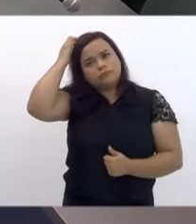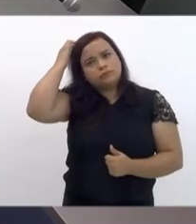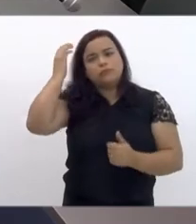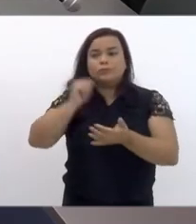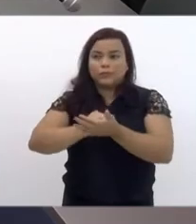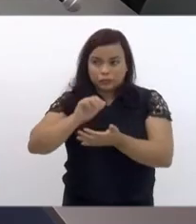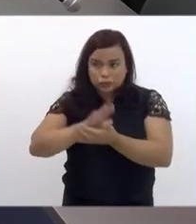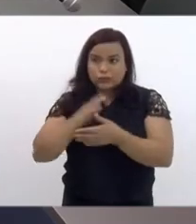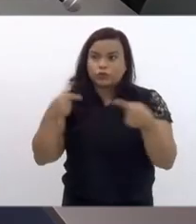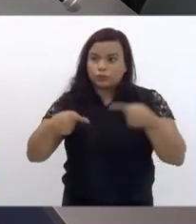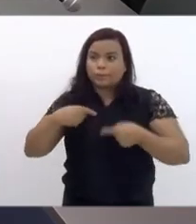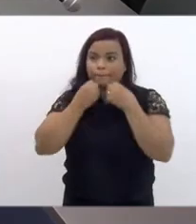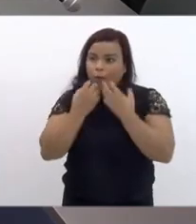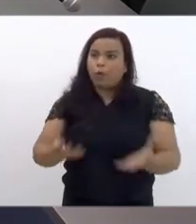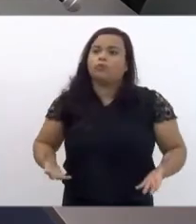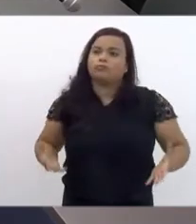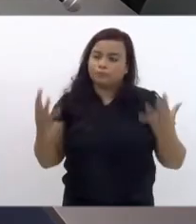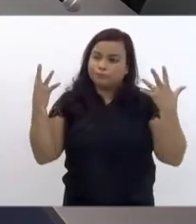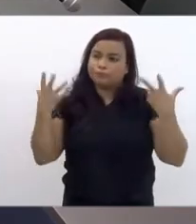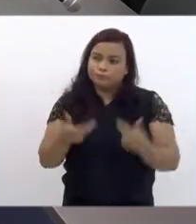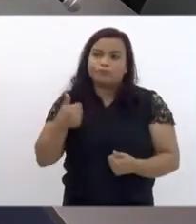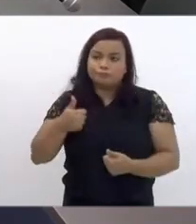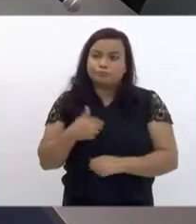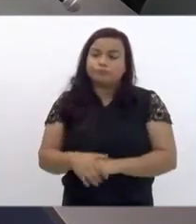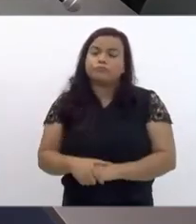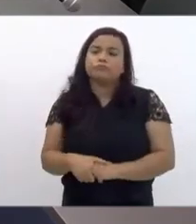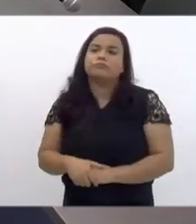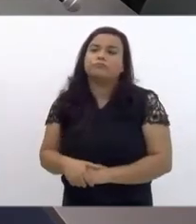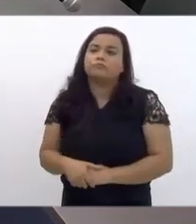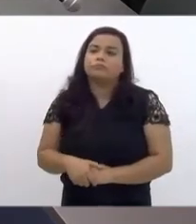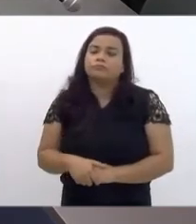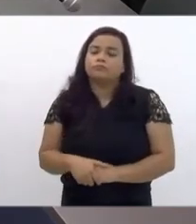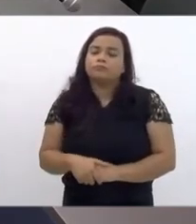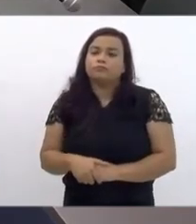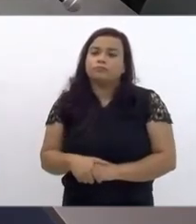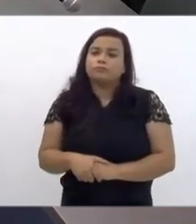que foi uma boa discussão. Excelente. Boa.